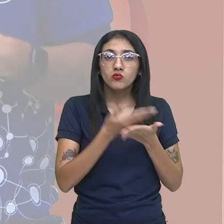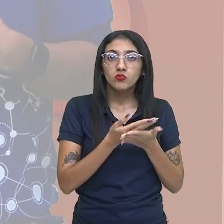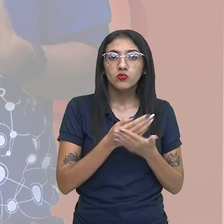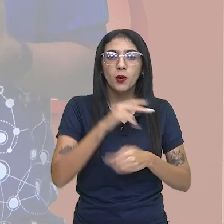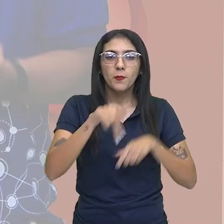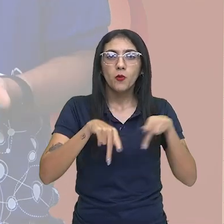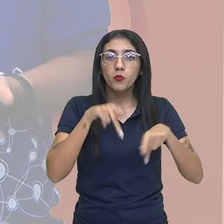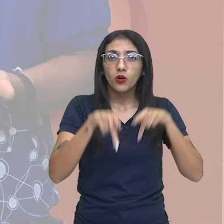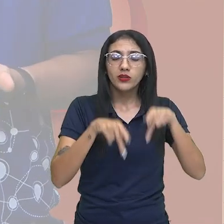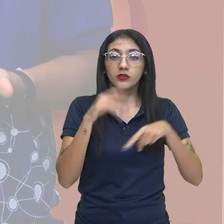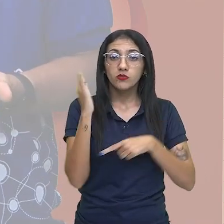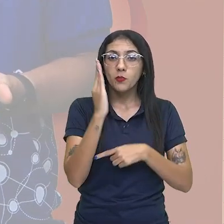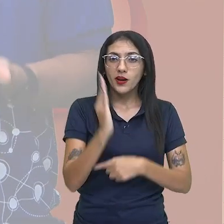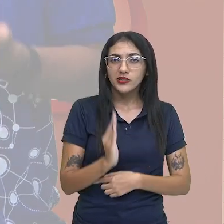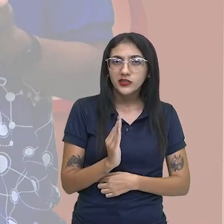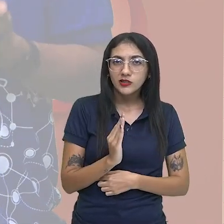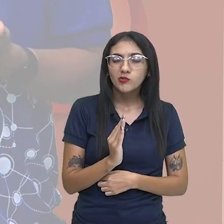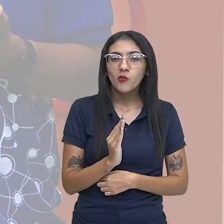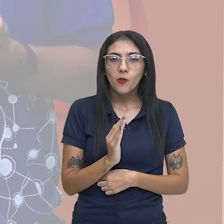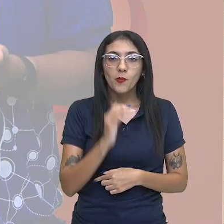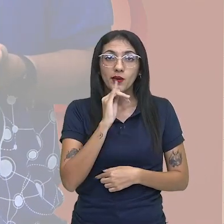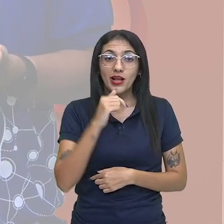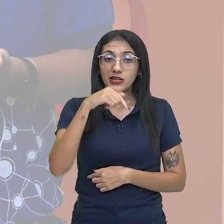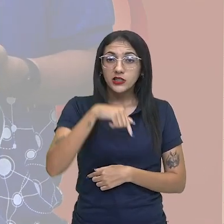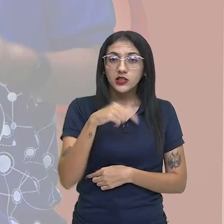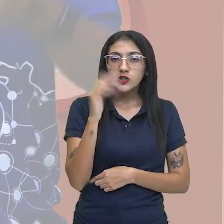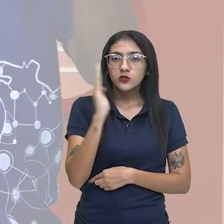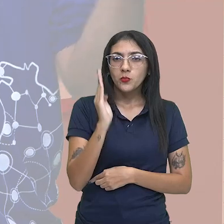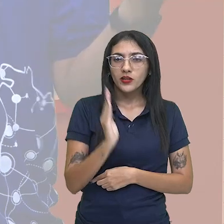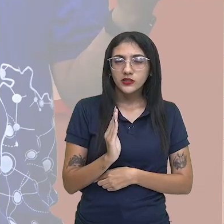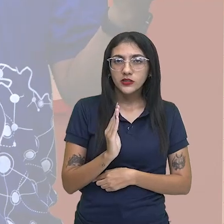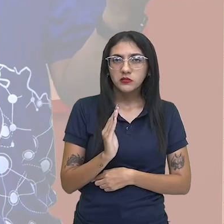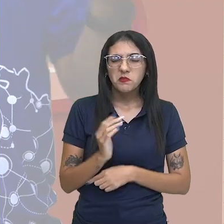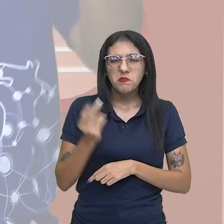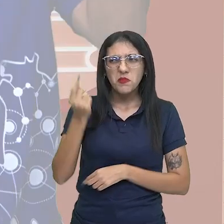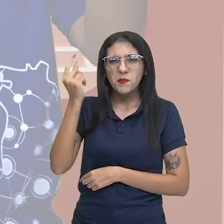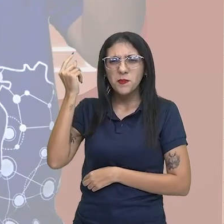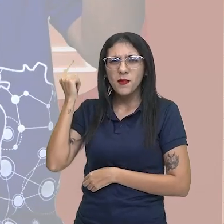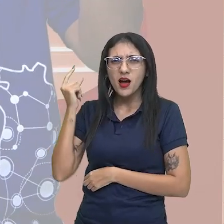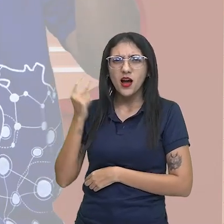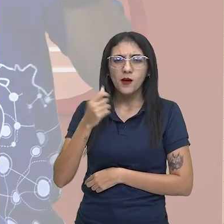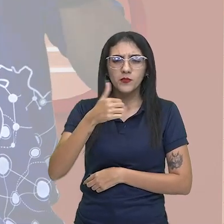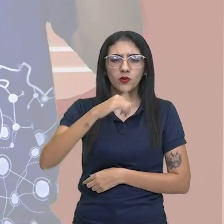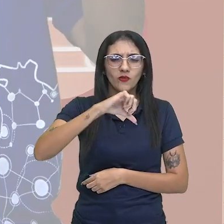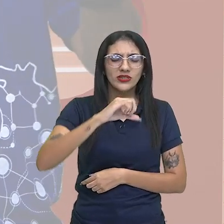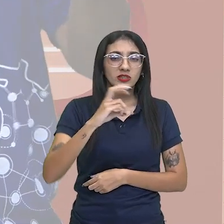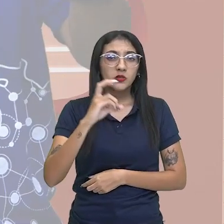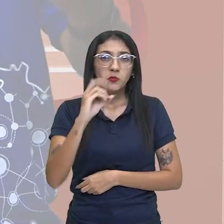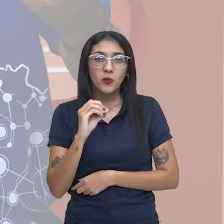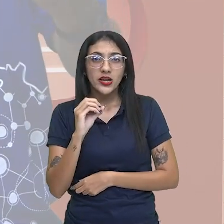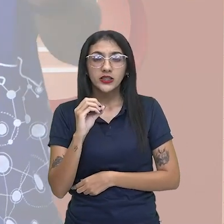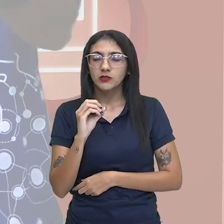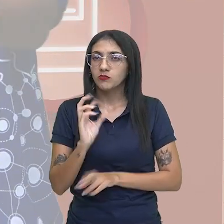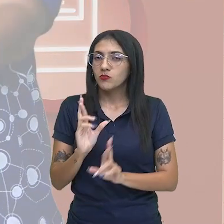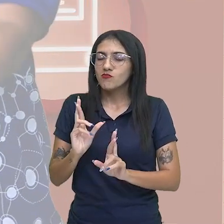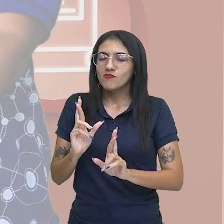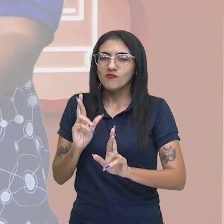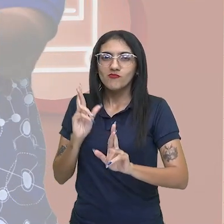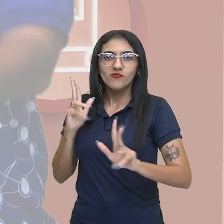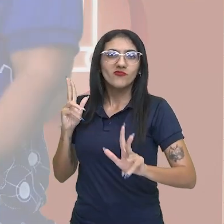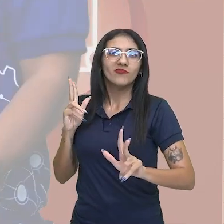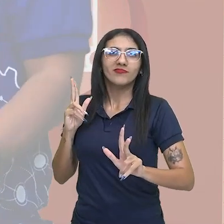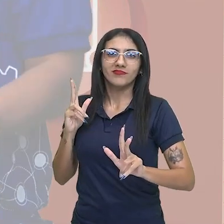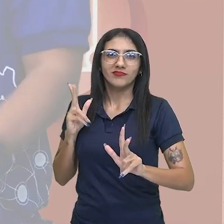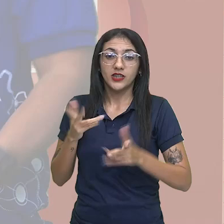Brasil, as mesmas informações que a gente tinha sobre o Brasil, lá em 1950, estão muito diferentes sobre como é a